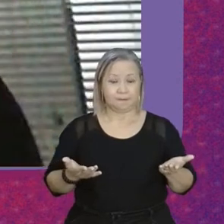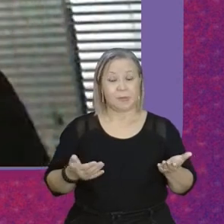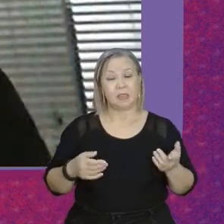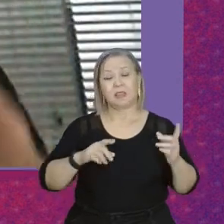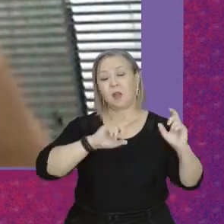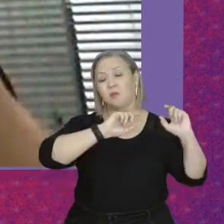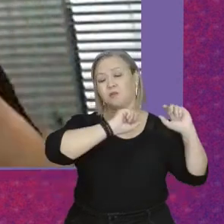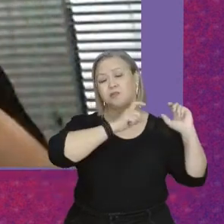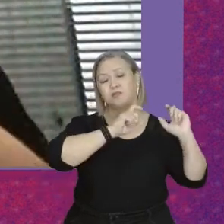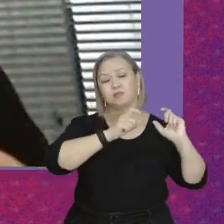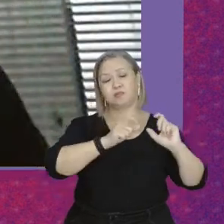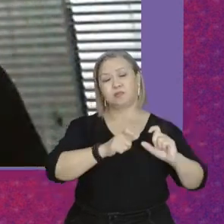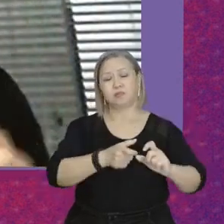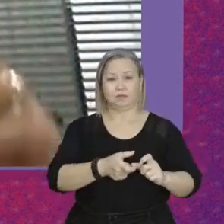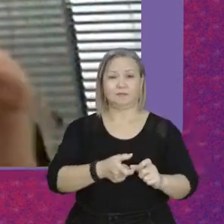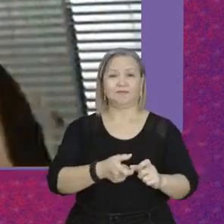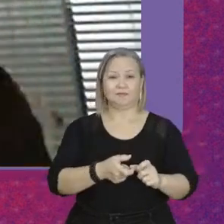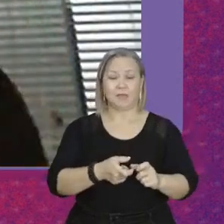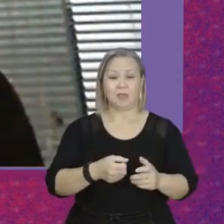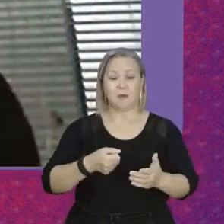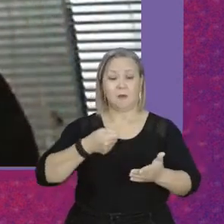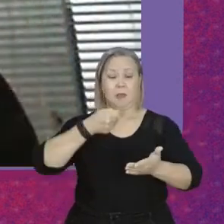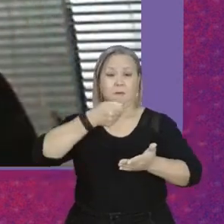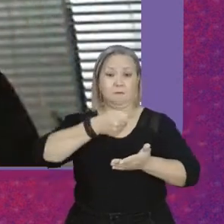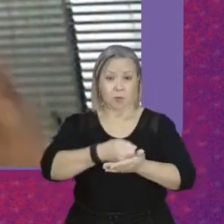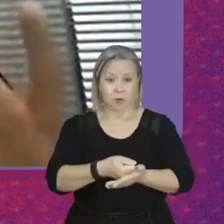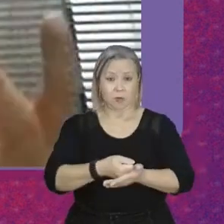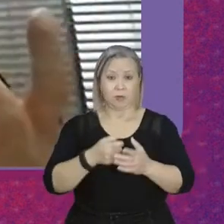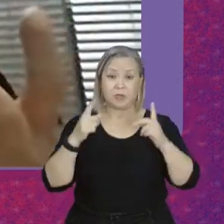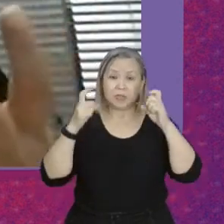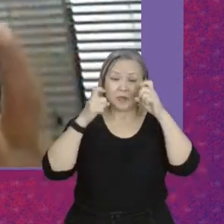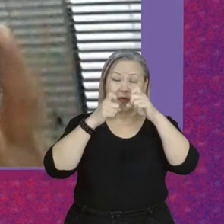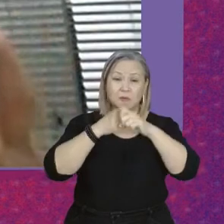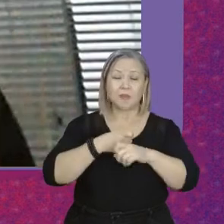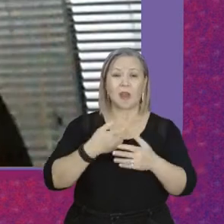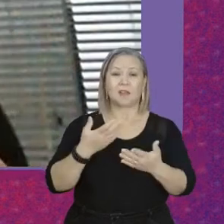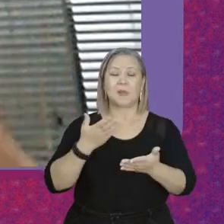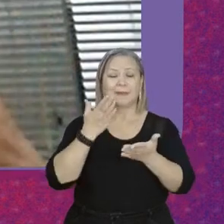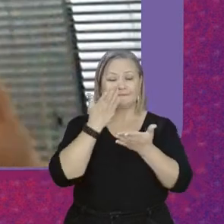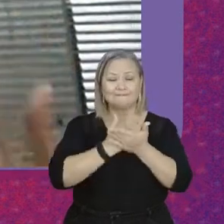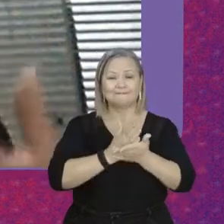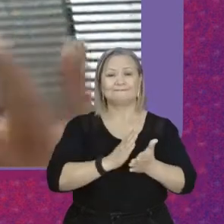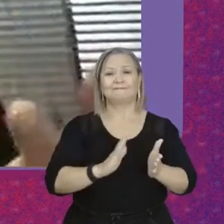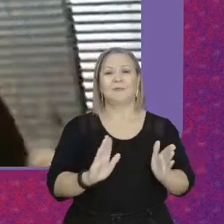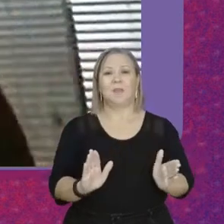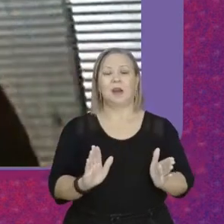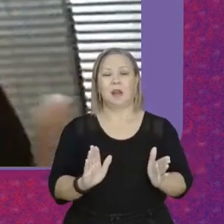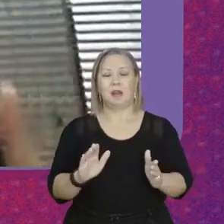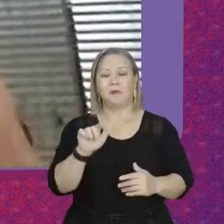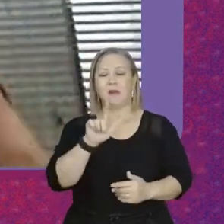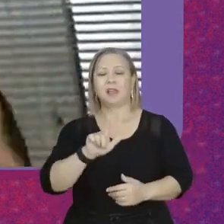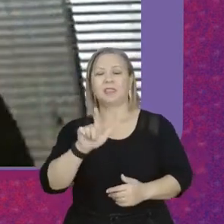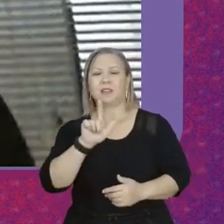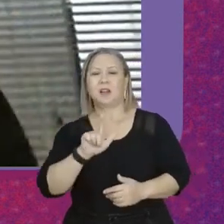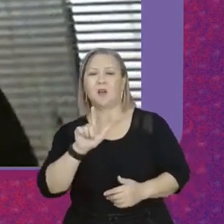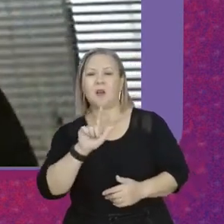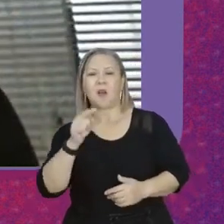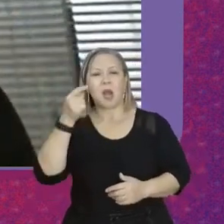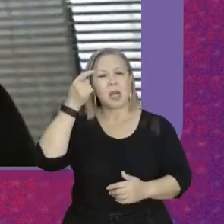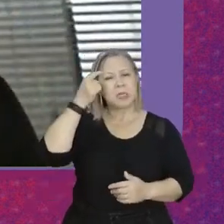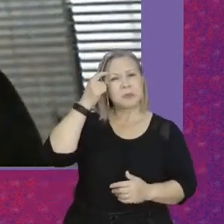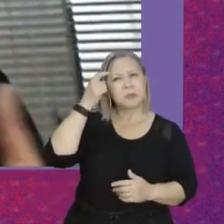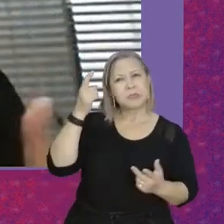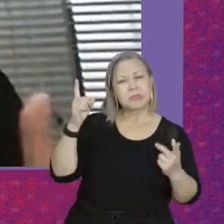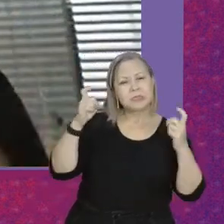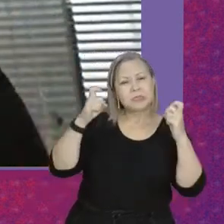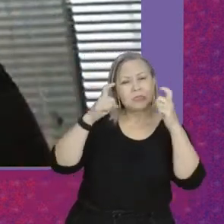milenarmente, isso foi imposto e a dificuldade para se romper, né, com essa lógica, né, de pensamento é muito